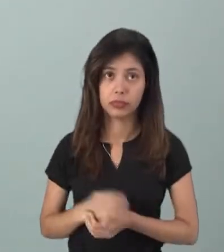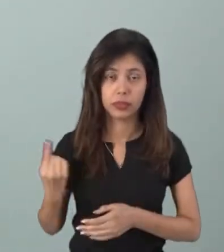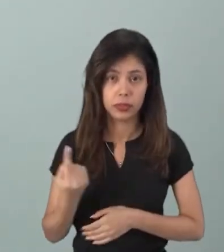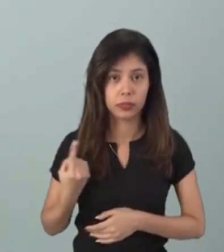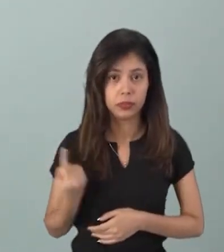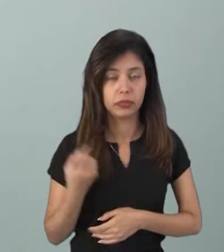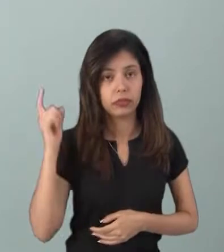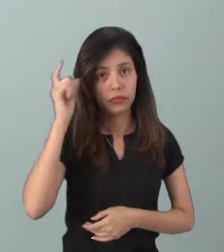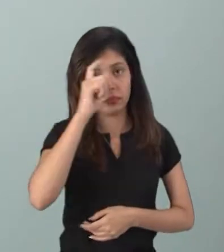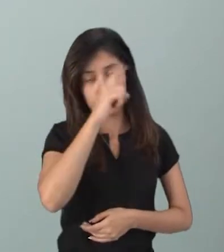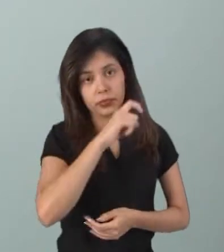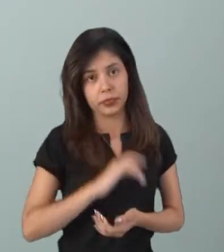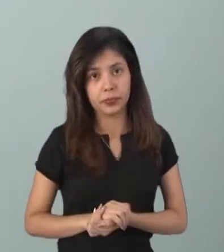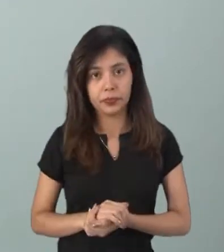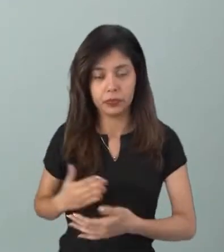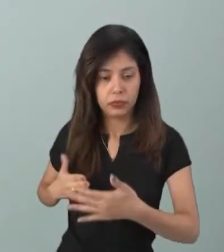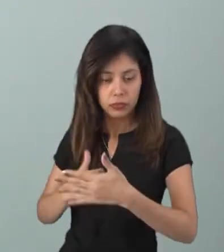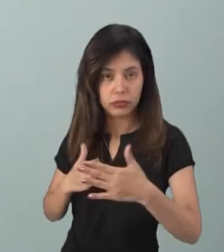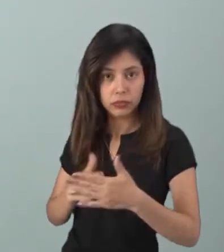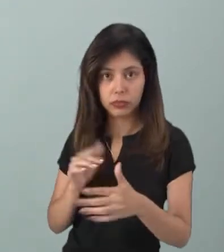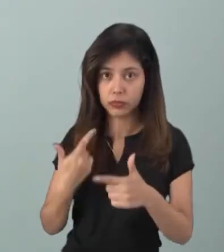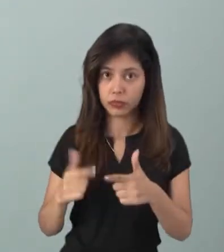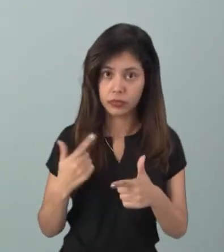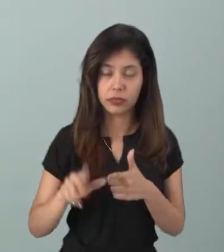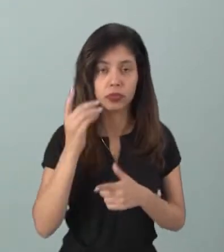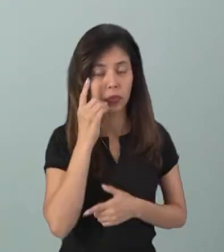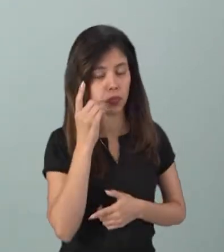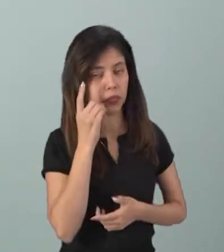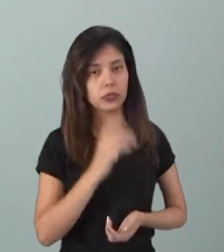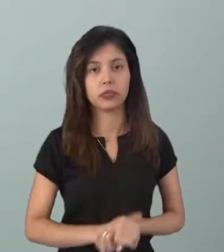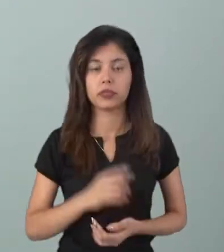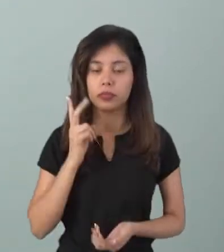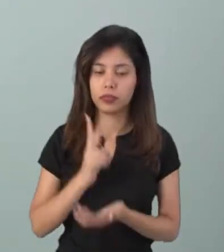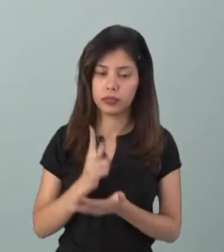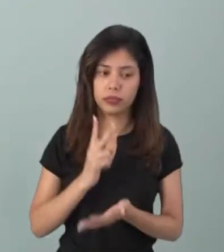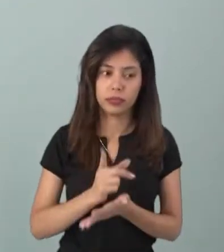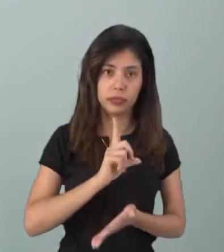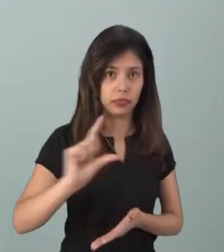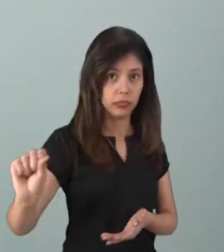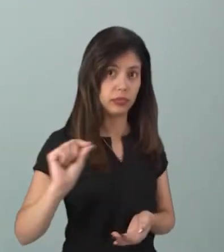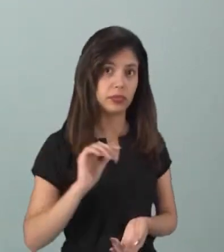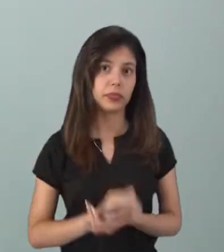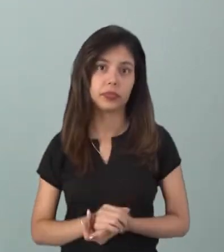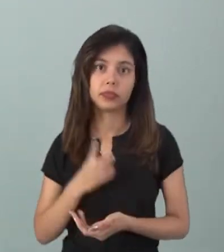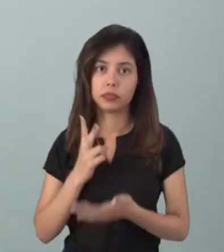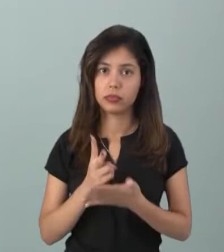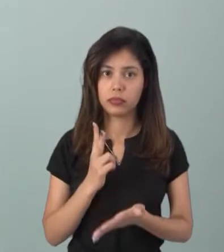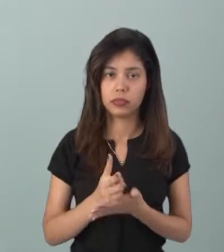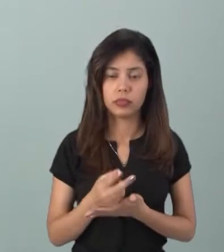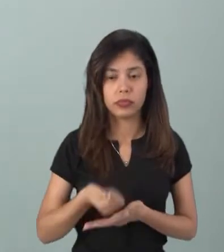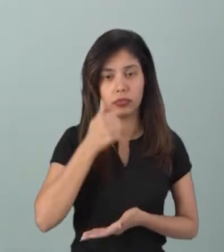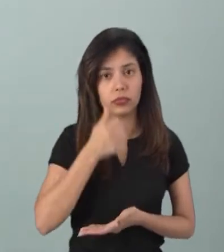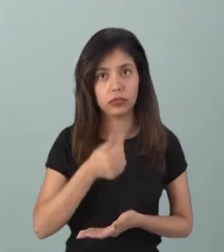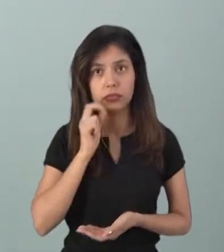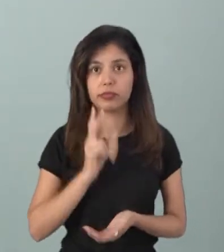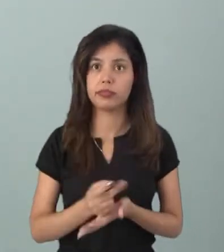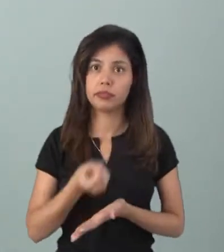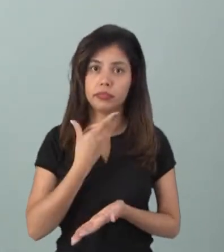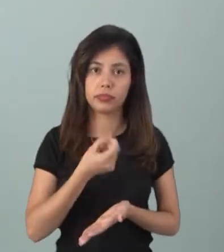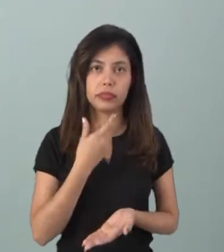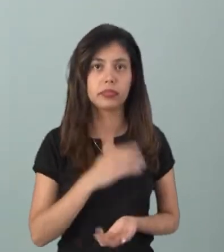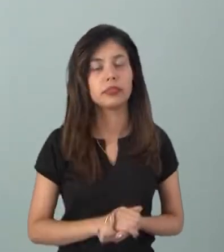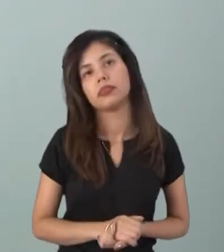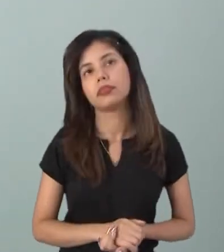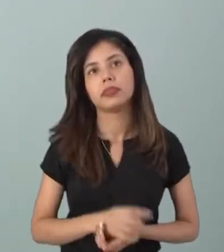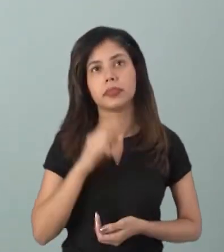e dificuldade de enfrentar problemas cotidianos. Sempre vai achar que a saída, né, é estar ingerindo determinado tipo de droga. E